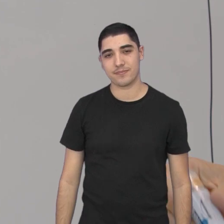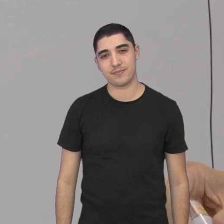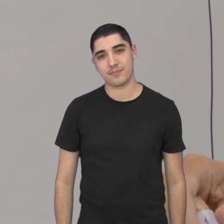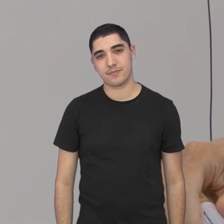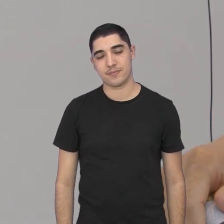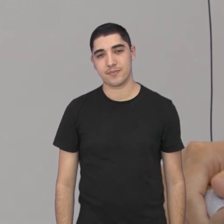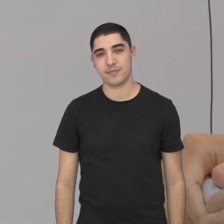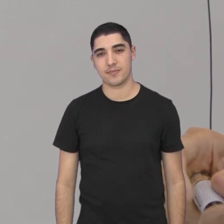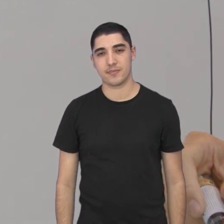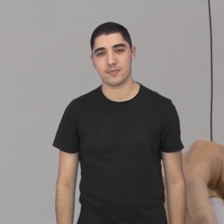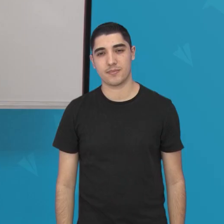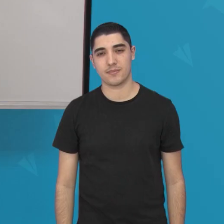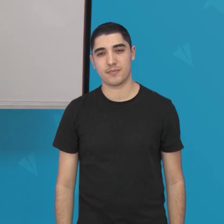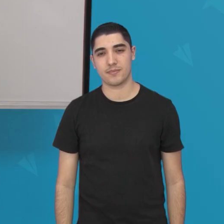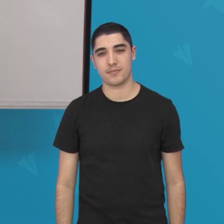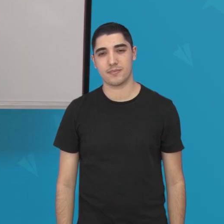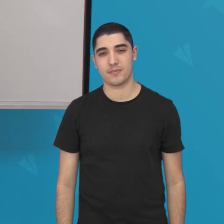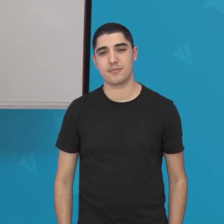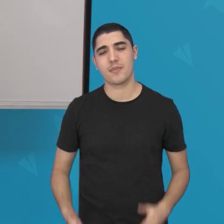Agora,